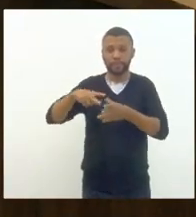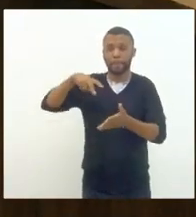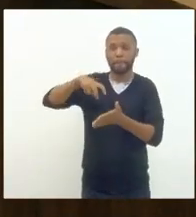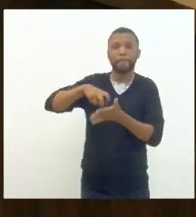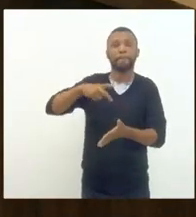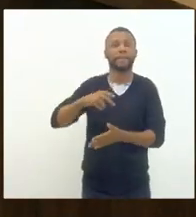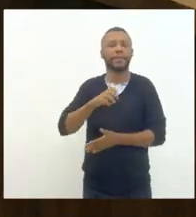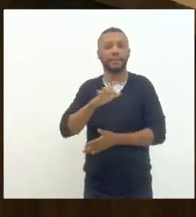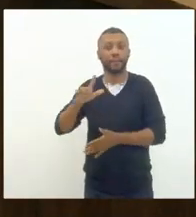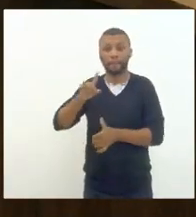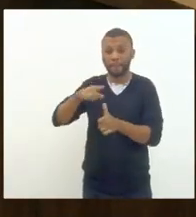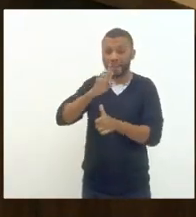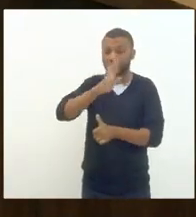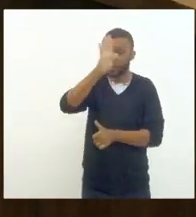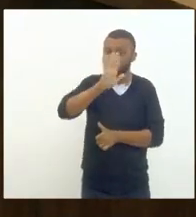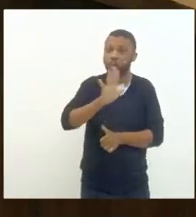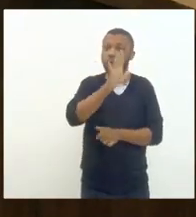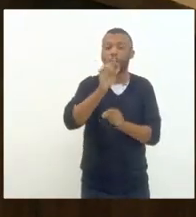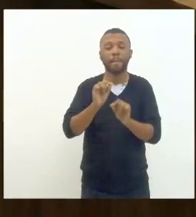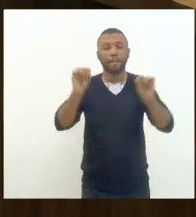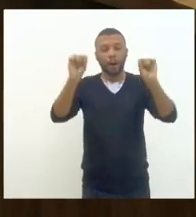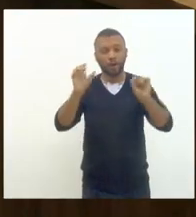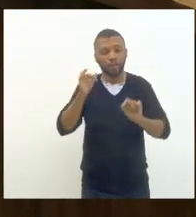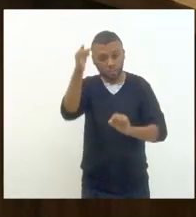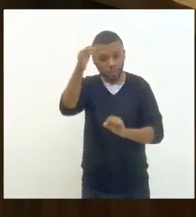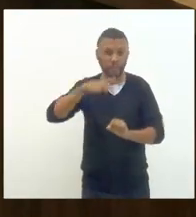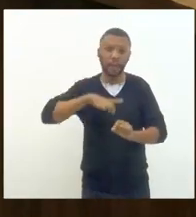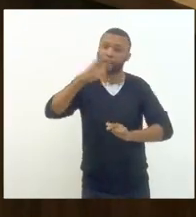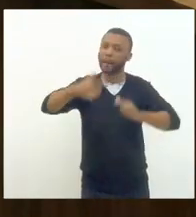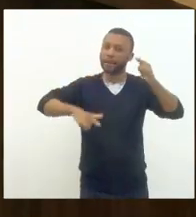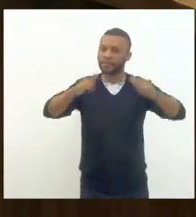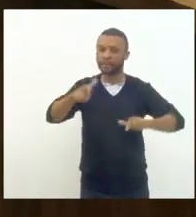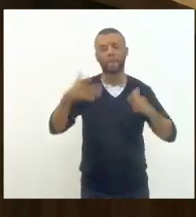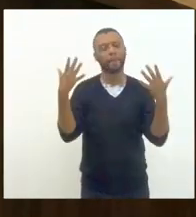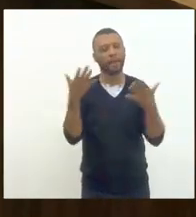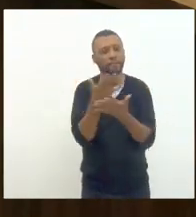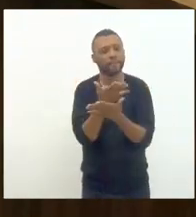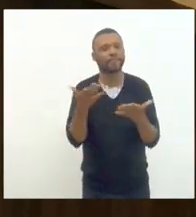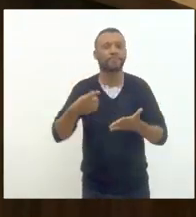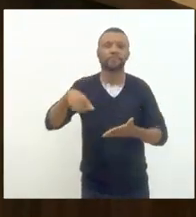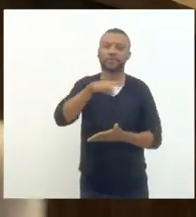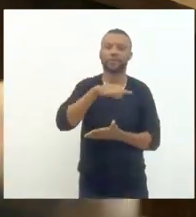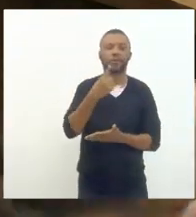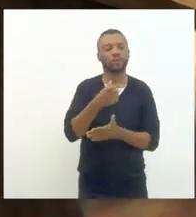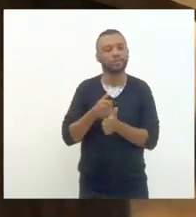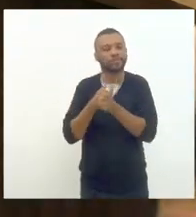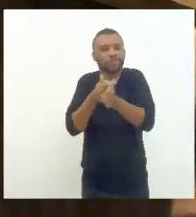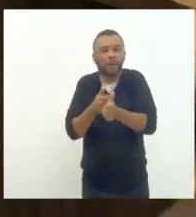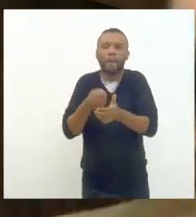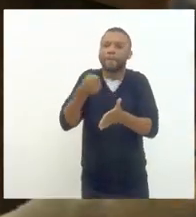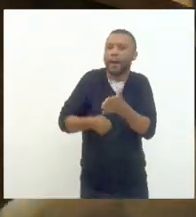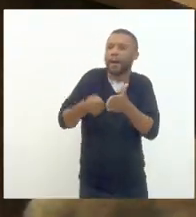primeira do Brasil e que muitas outras venham. Parabéns a vocês e que possamos prosseguir nessa luta, ajudando cada vez